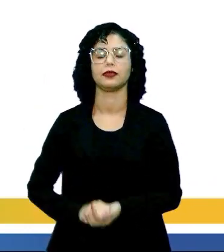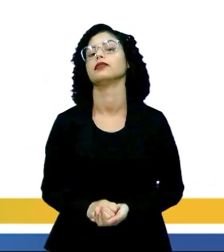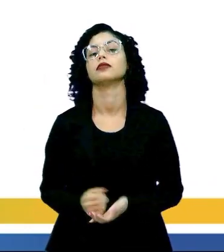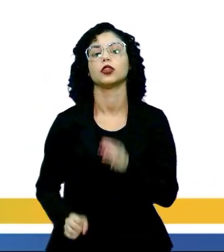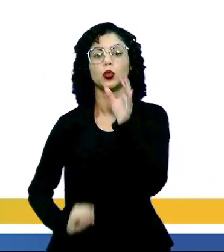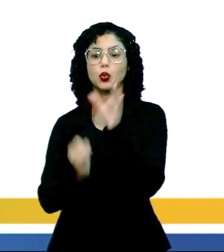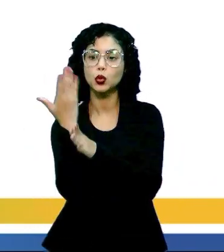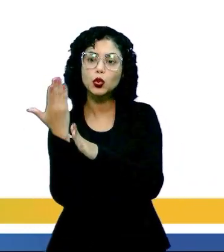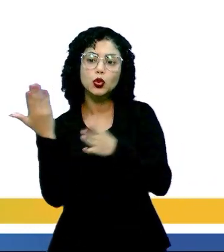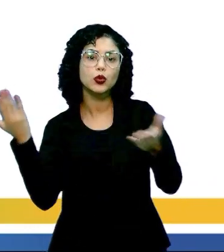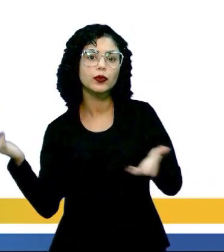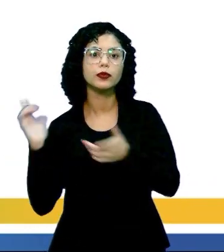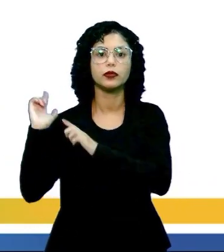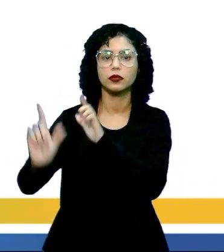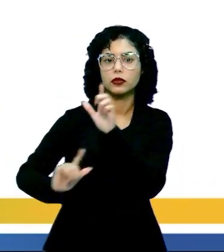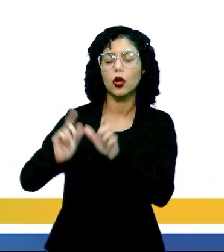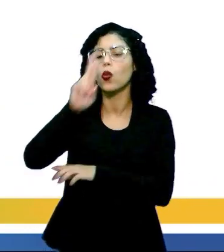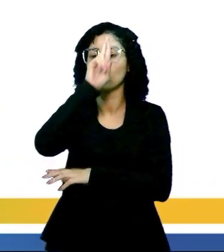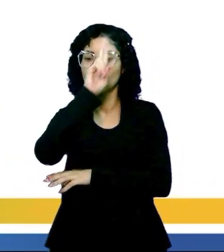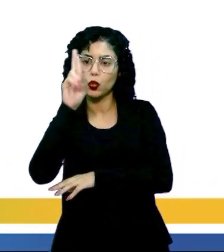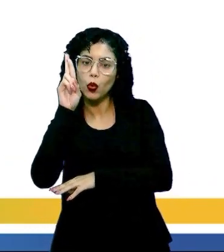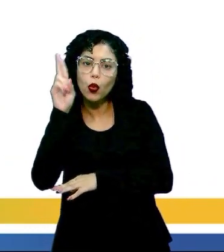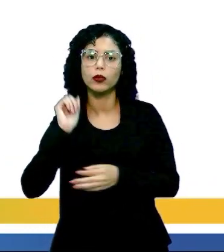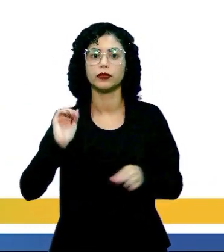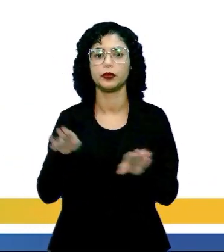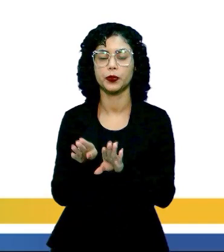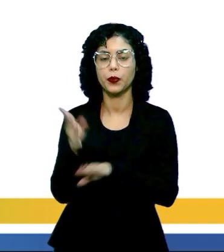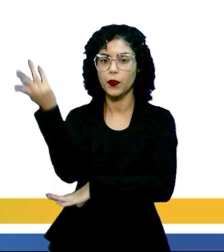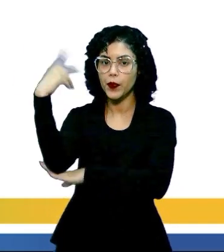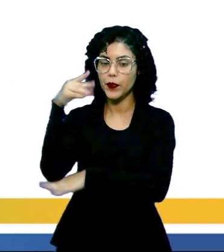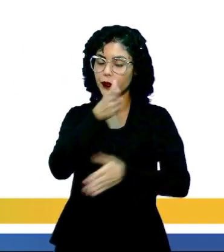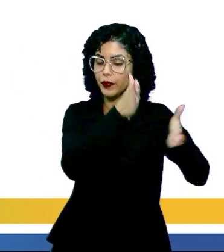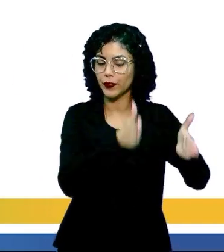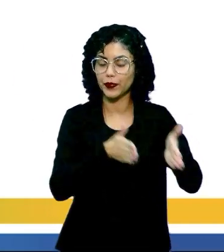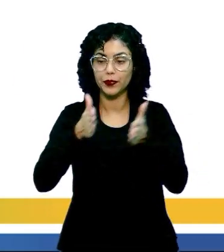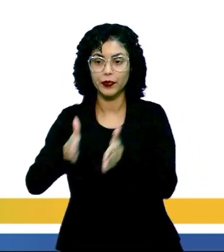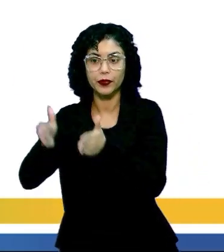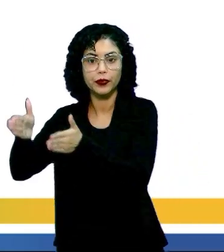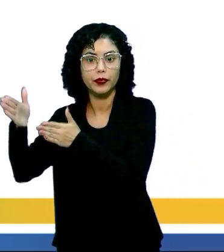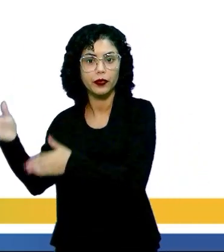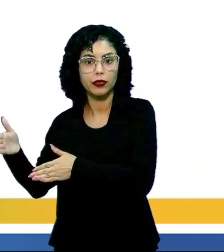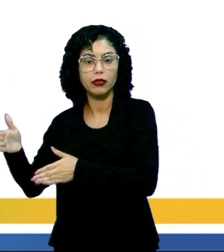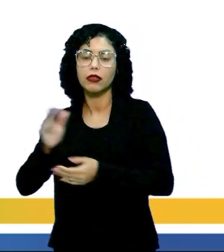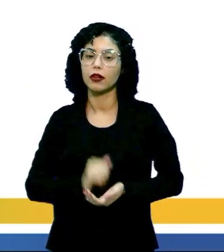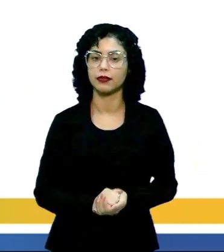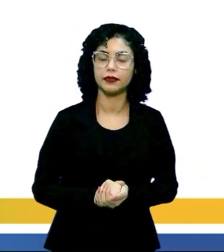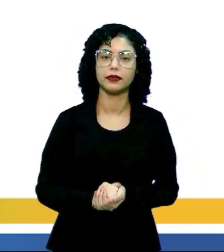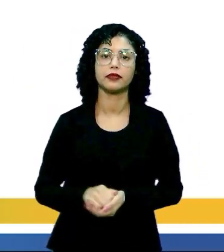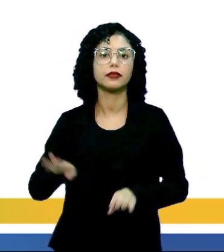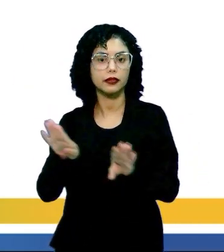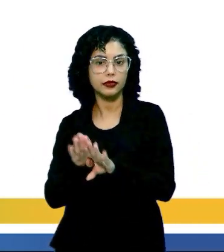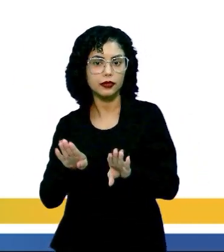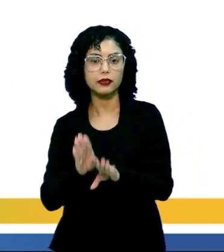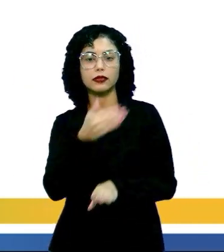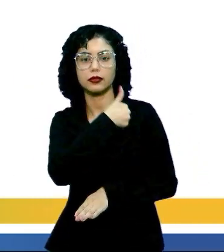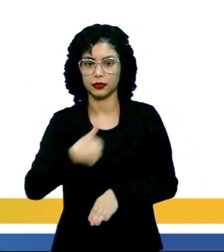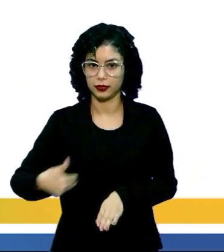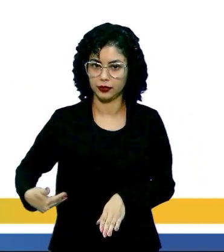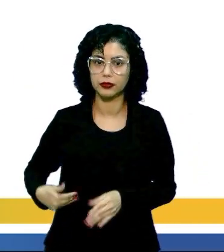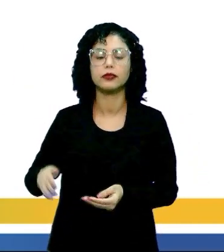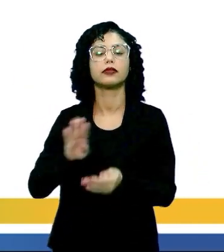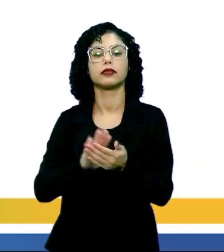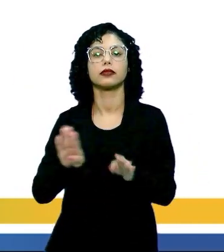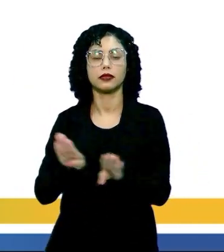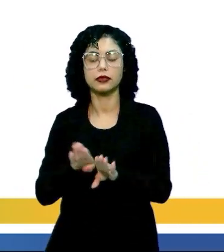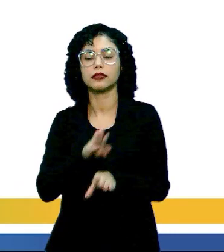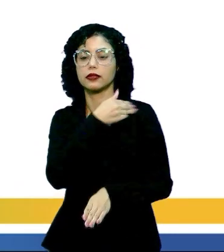A origem lendária e histórica e os períodos históricos da monarquia e da república. E aí a gente vai